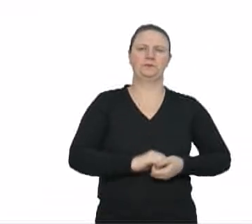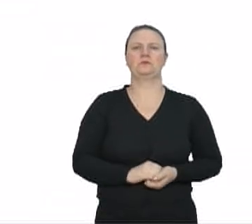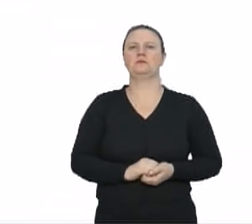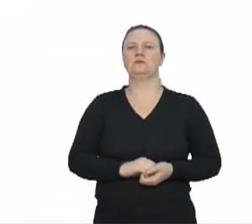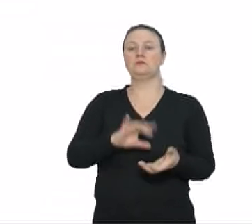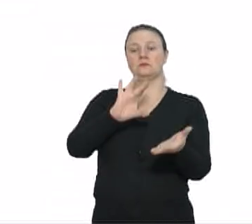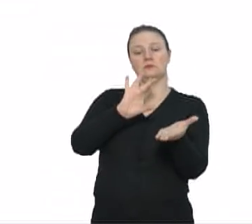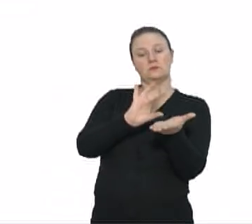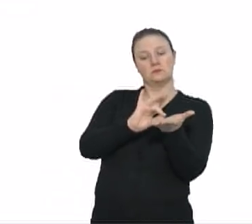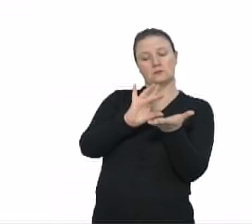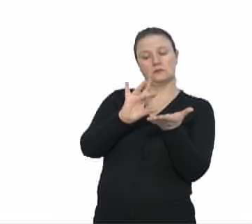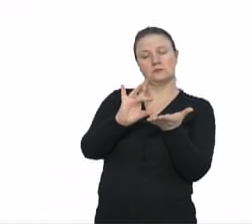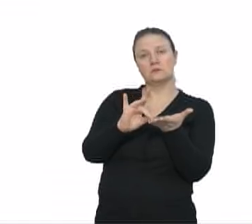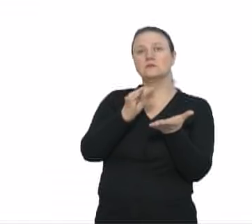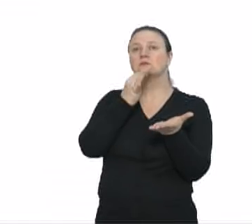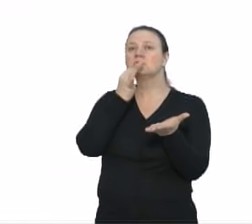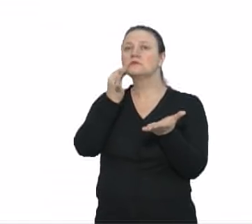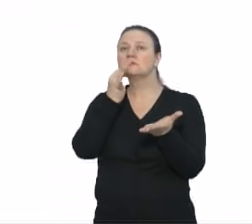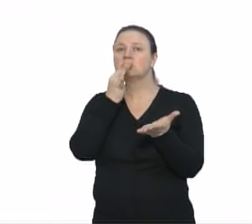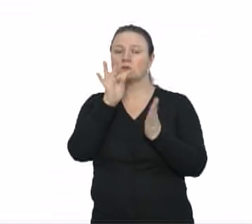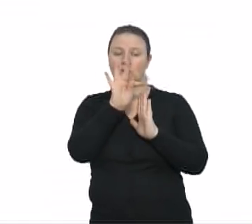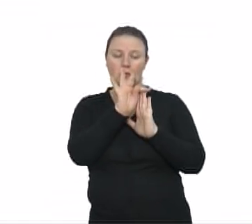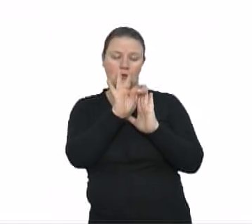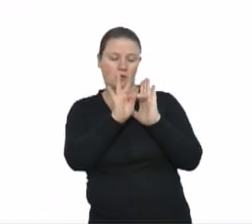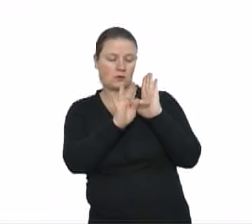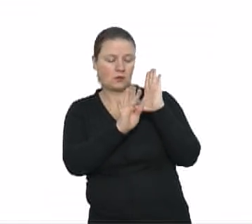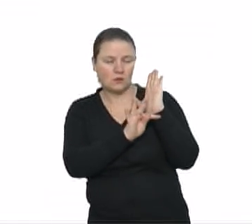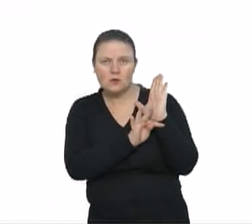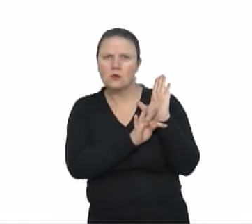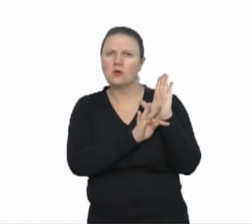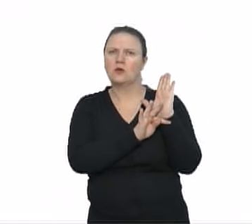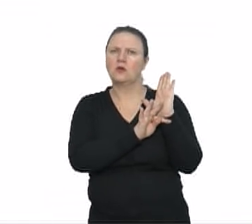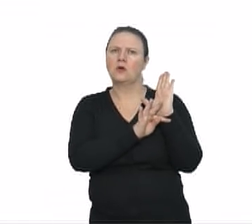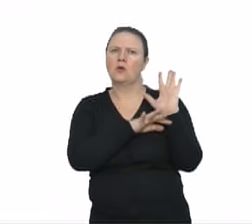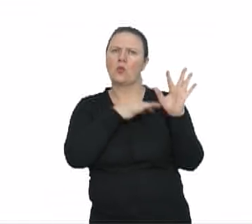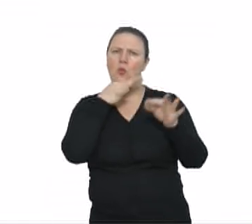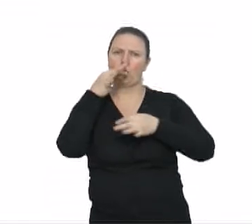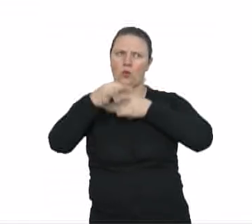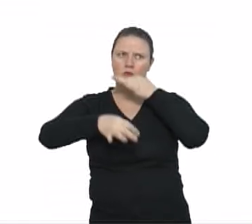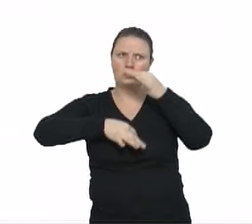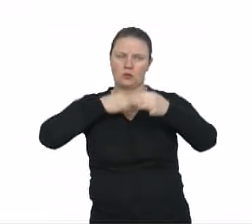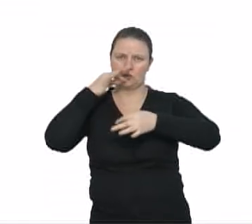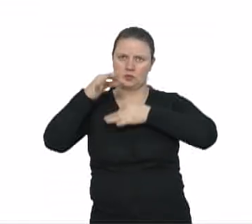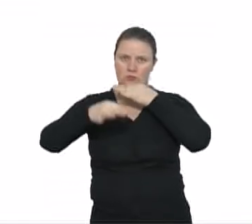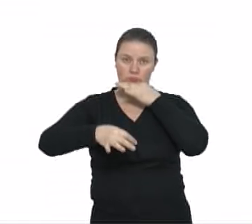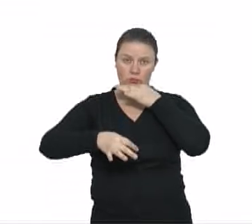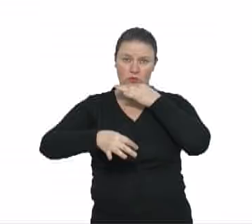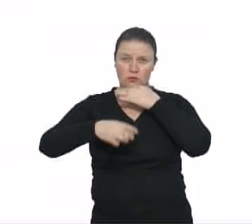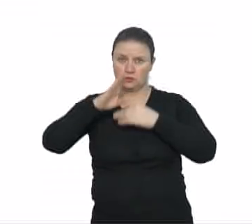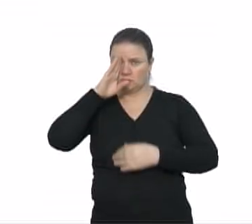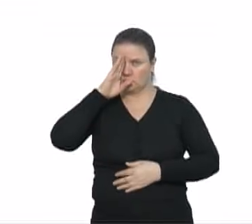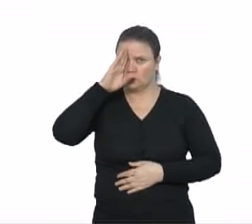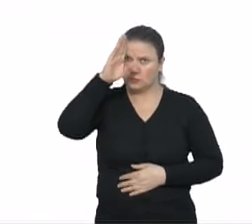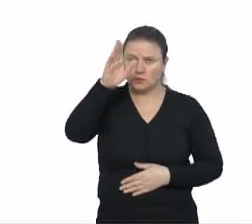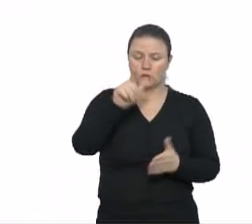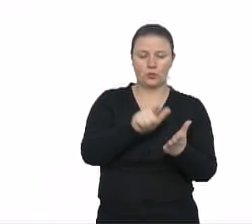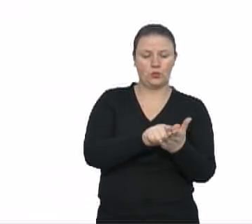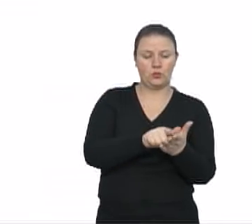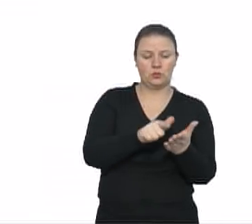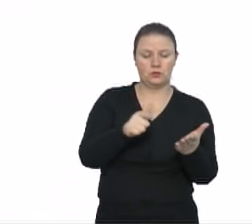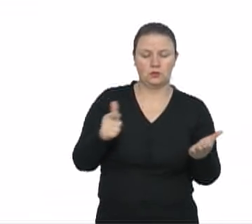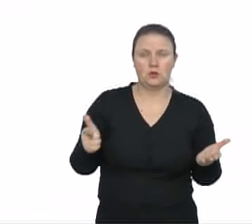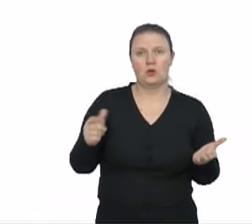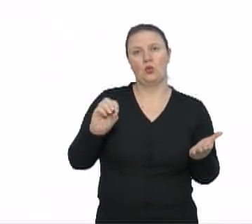de opinião? É um texto predominantemente argumentativo, que circula principalmente em jornais